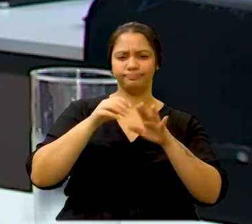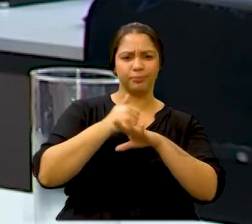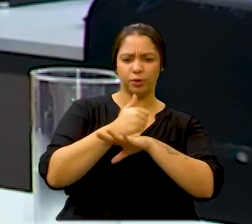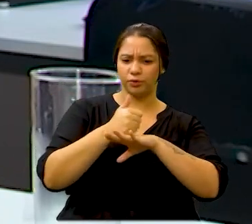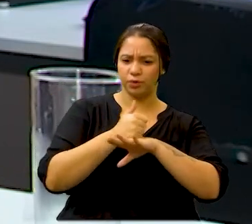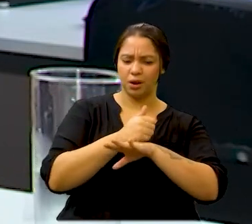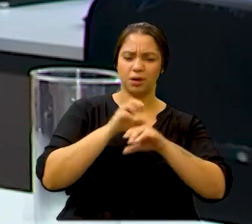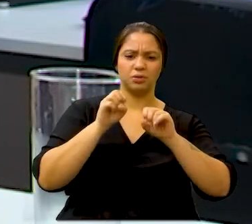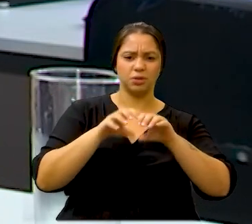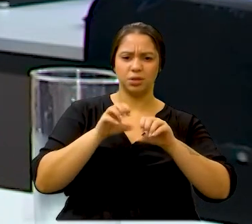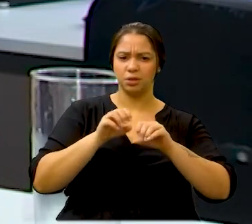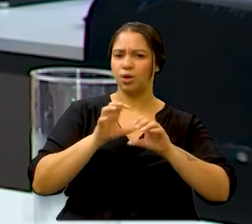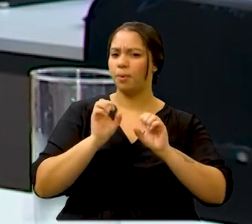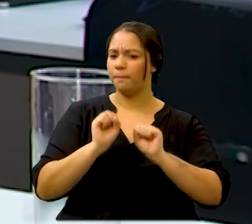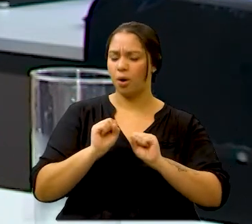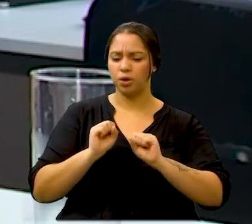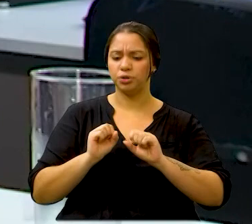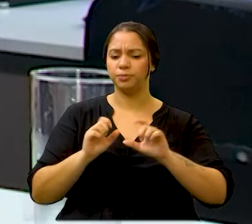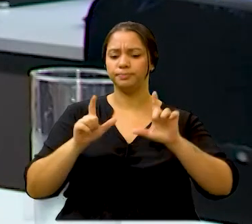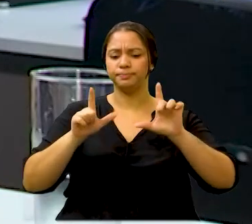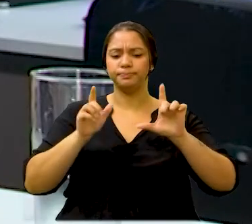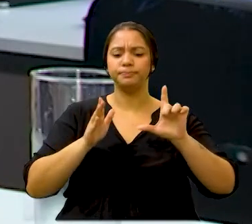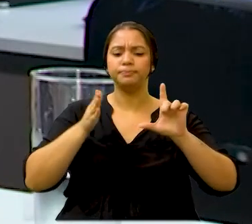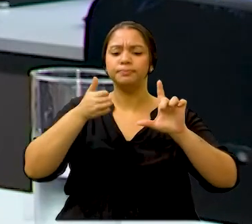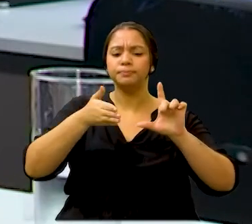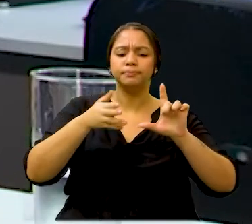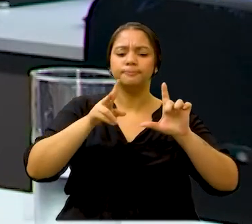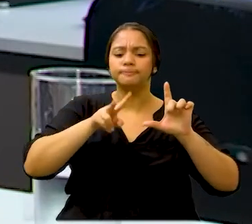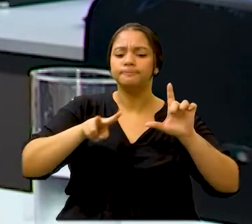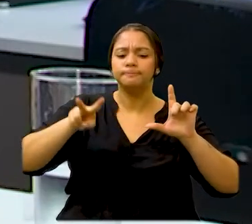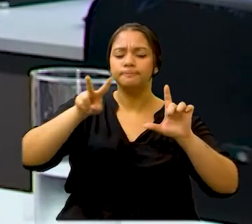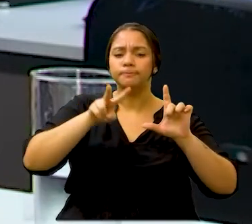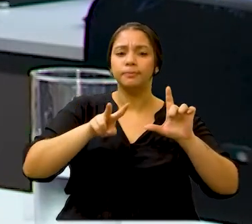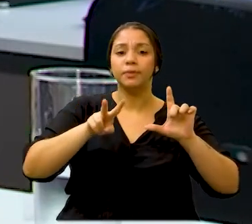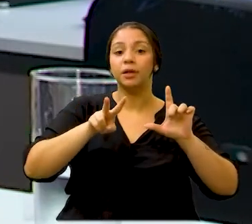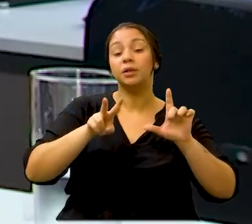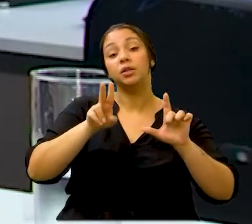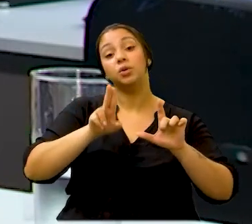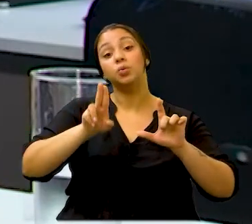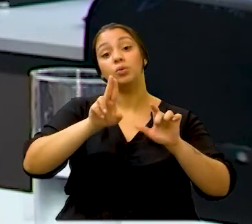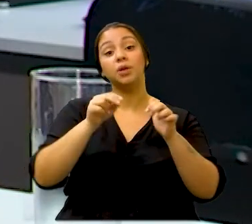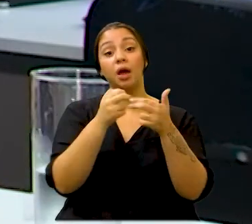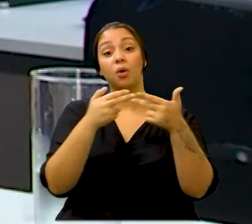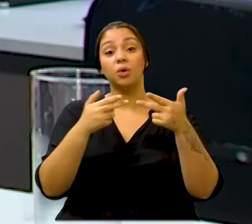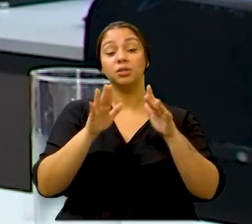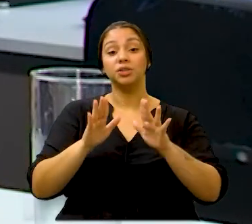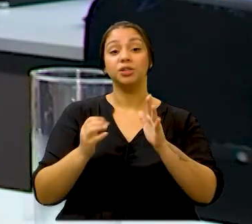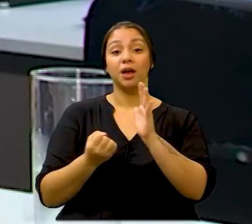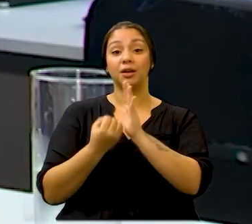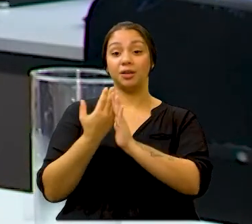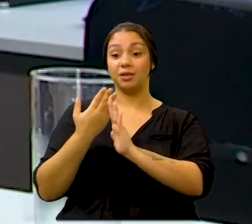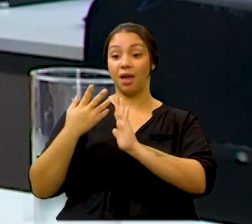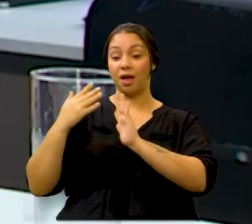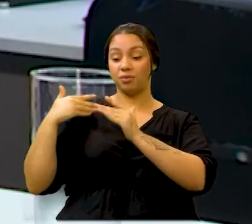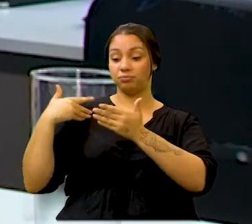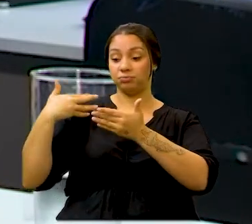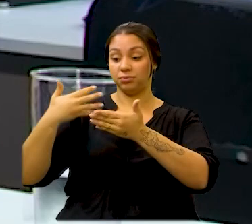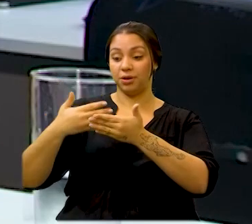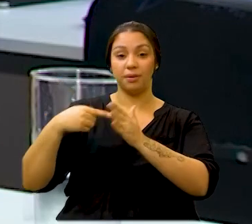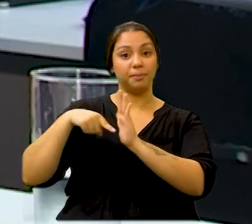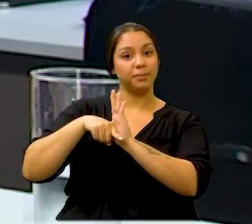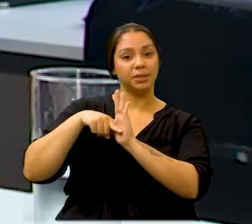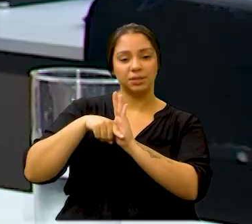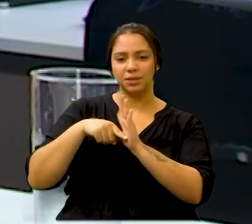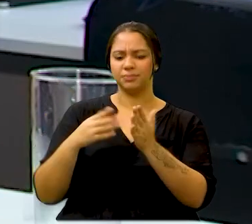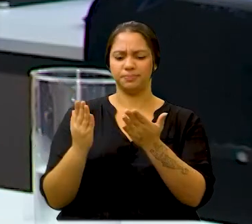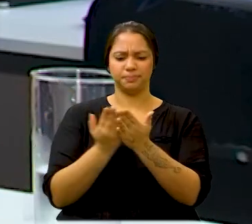educação têm acesso, podem acessar e vão poder usufruir daquilo que foi produzido nessas pesquisas. Puxa! Então, bacana.